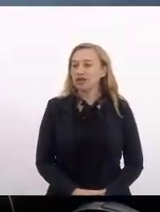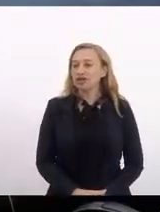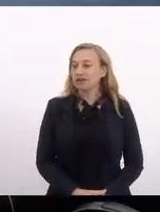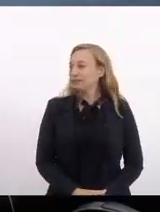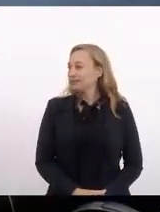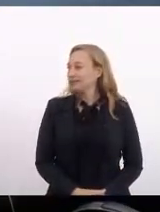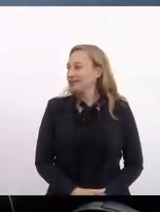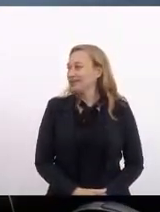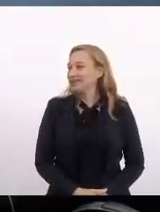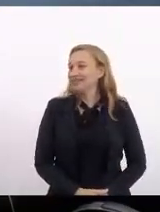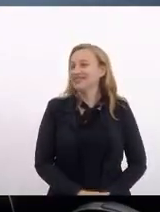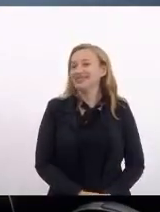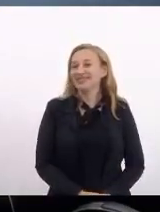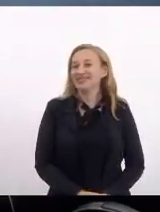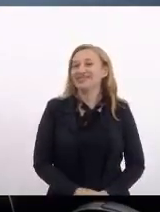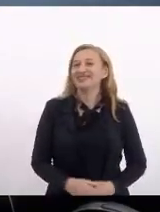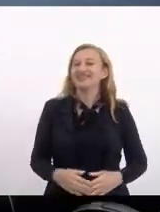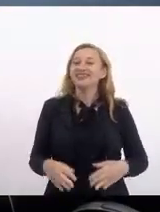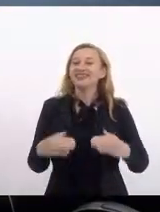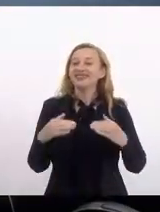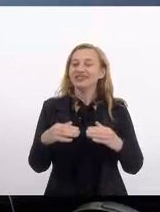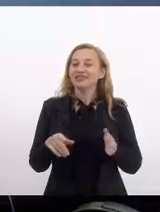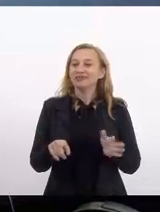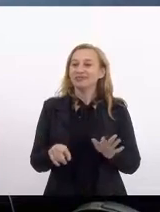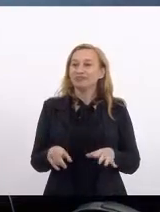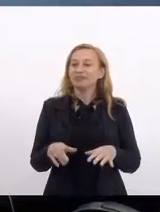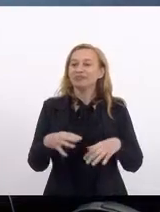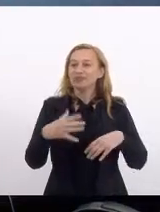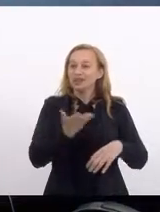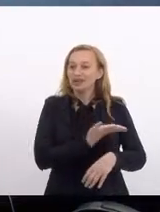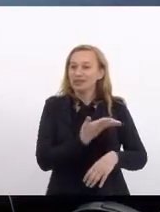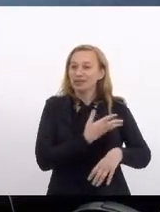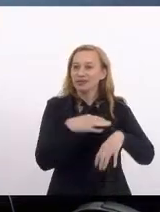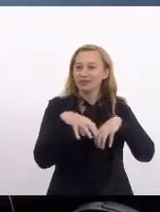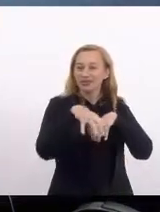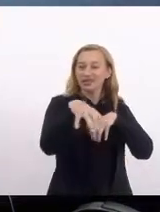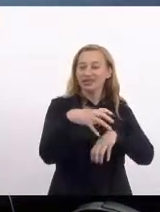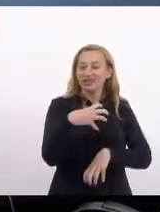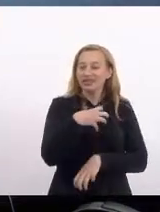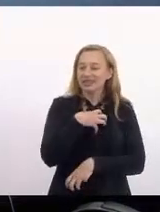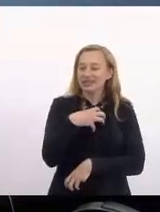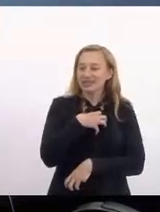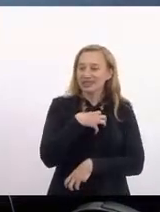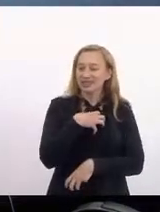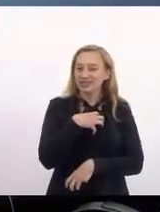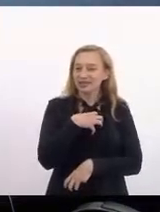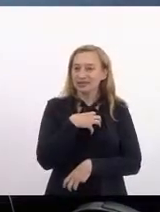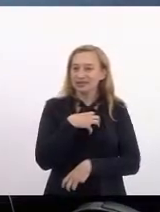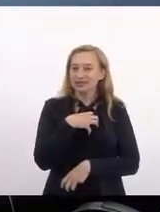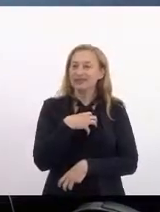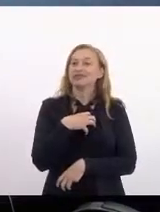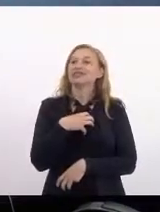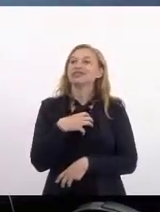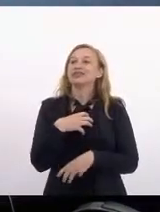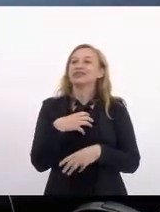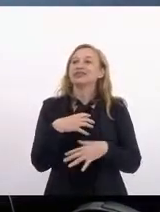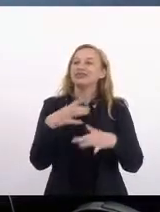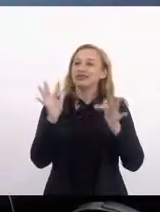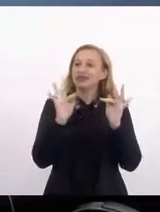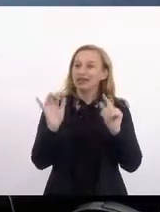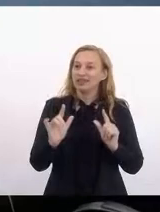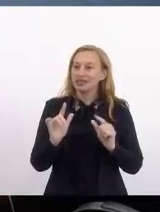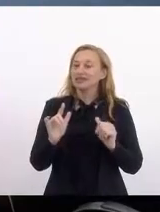também o Bios os amigos estão remotamente sintam aqui contemplados no plenário